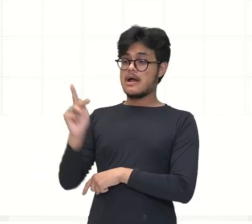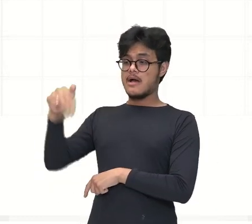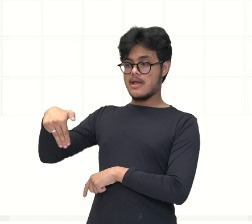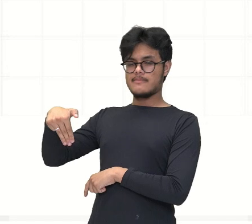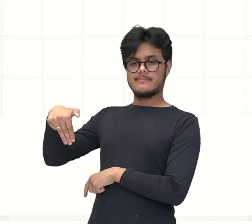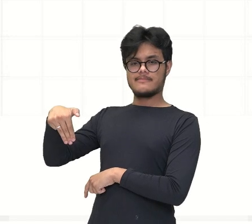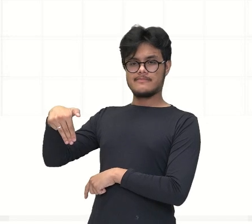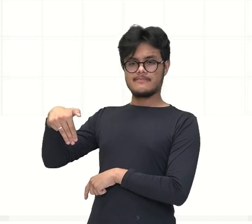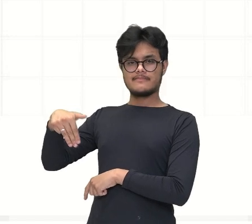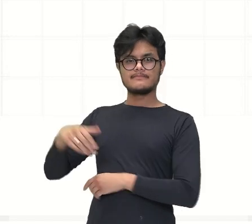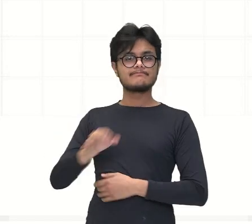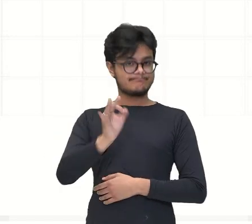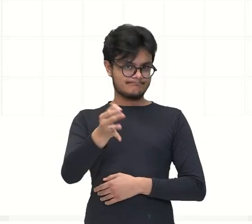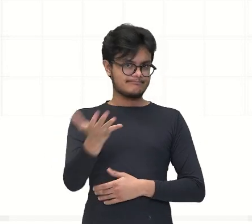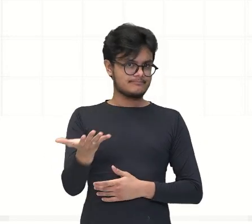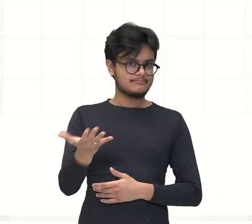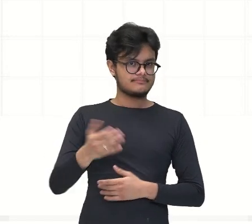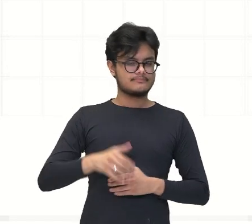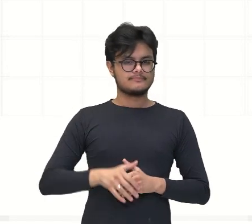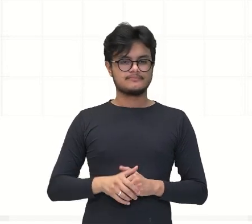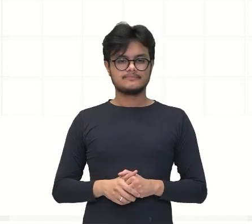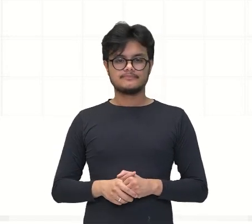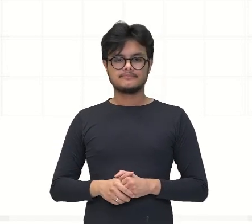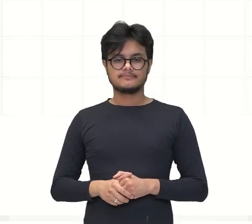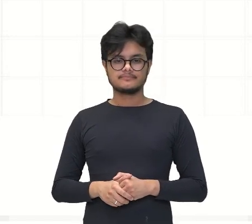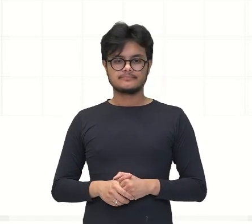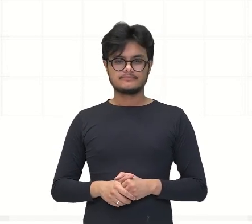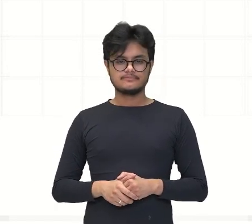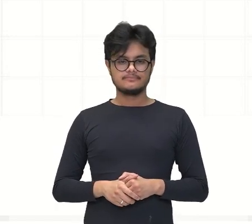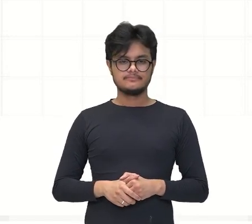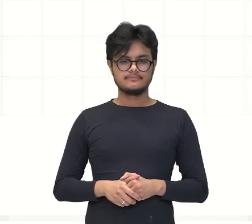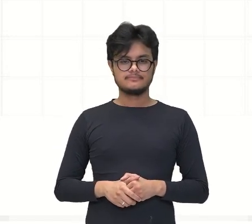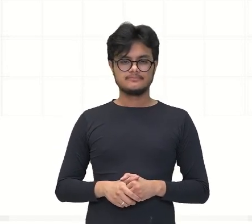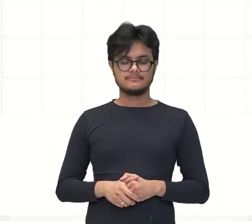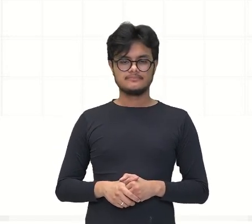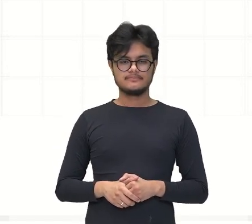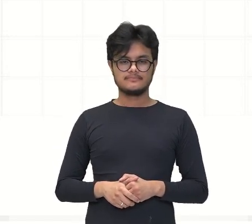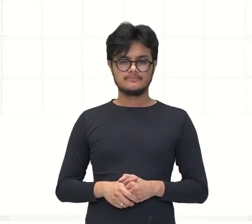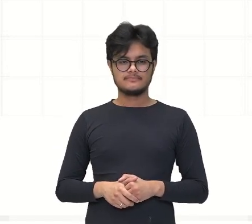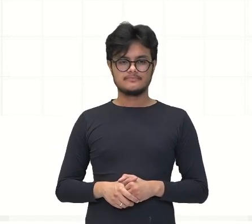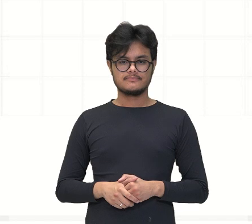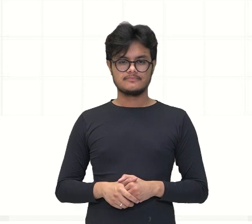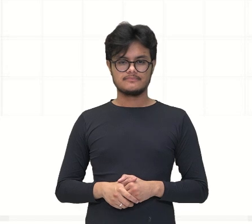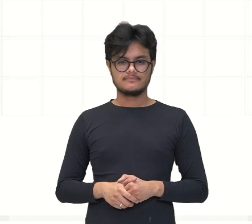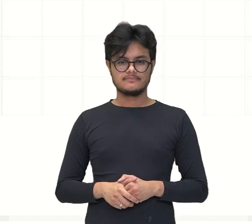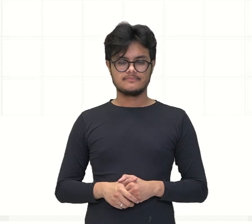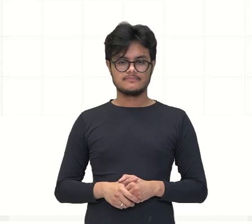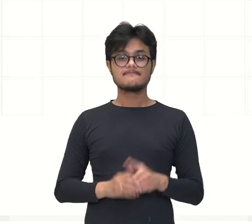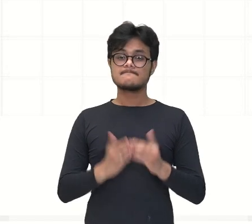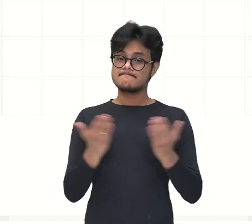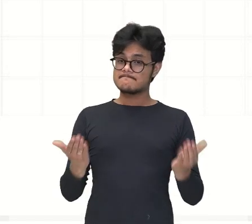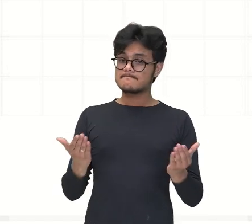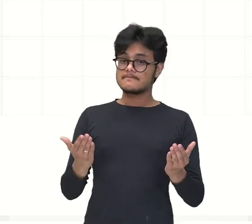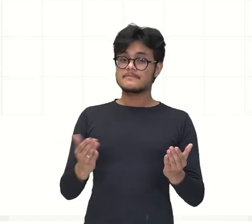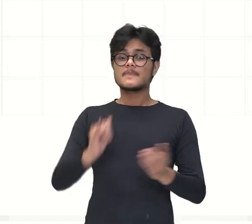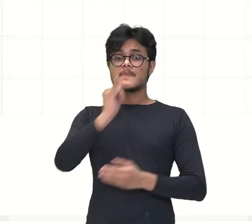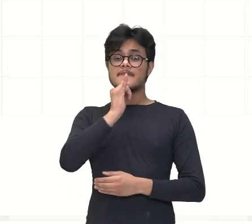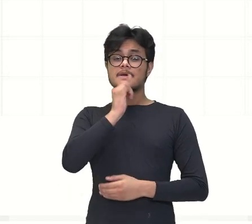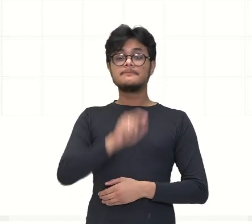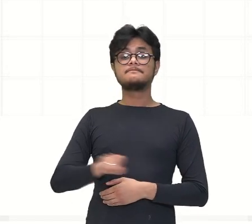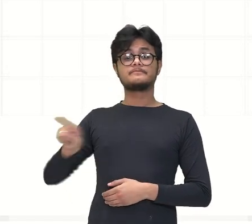Posso pensar a unidade astronômica e o quilômetro, tá bom? Então, uma unidade